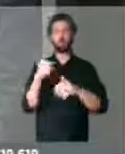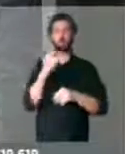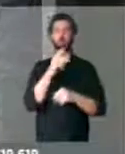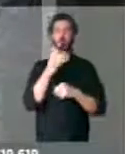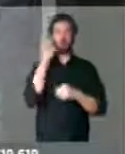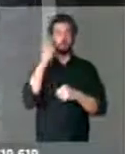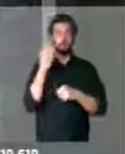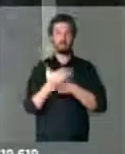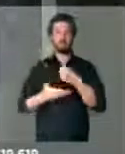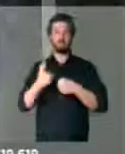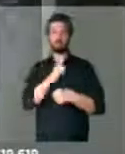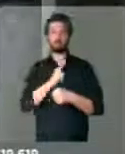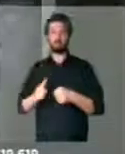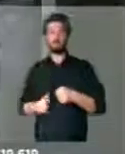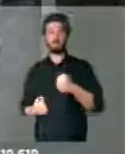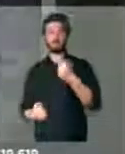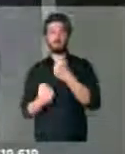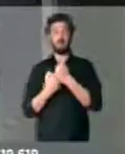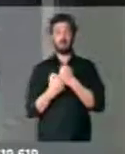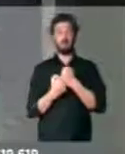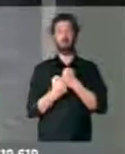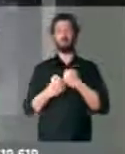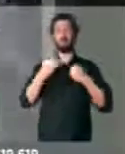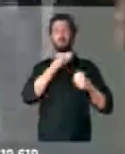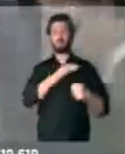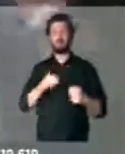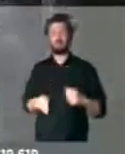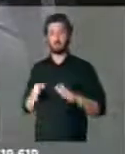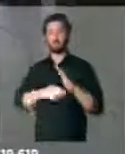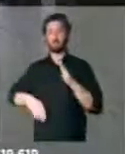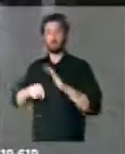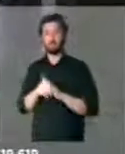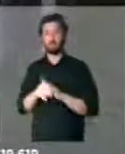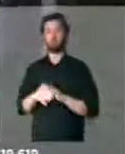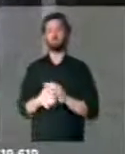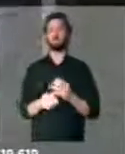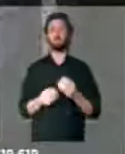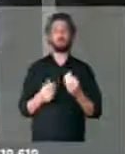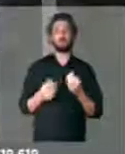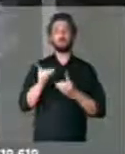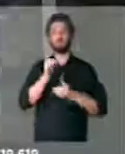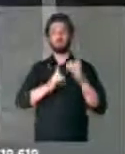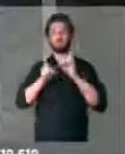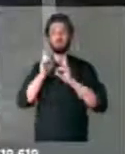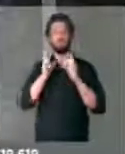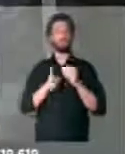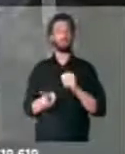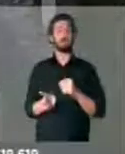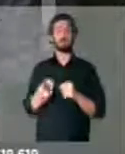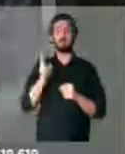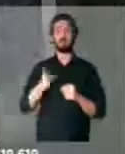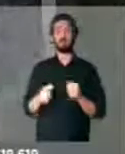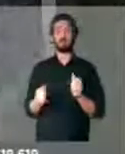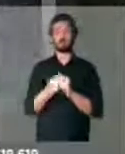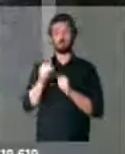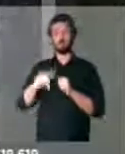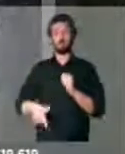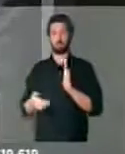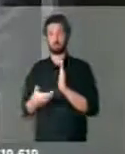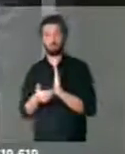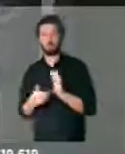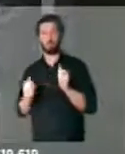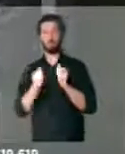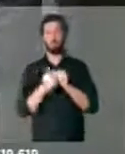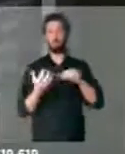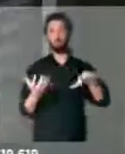e a todos que fazem o governo, a todos os ministros, que têm tido aqui um diálogo sempre permanente com a Câmara Federal,